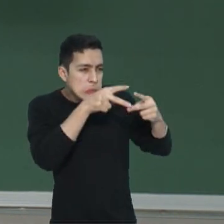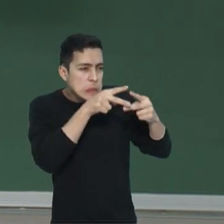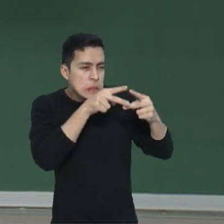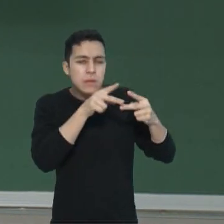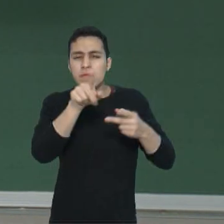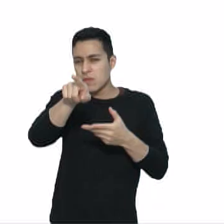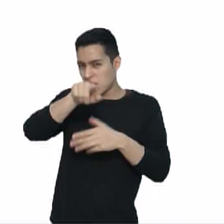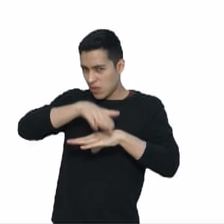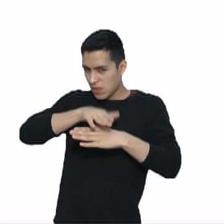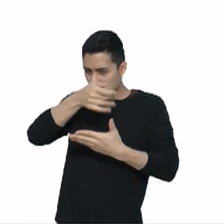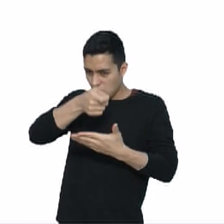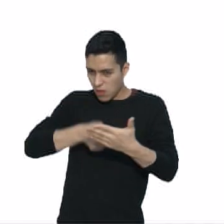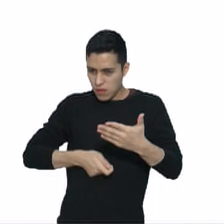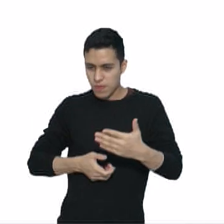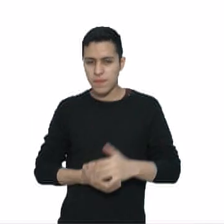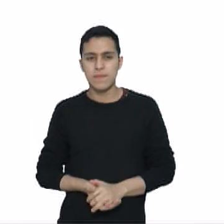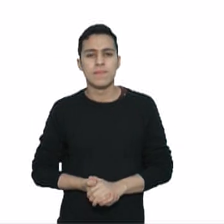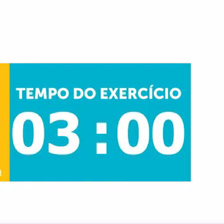anote.